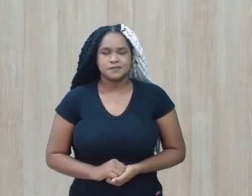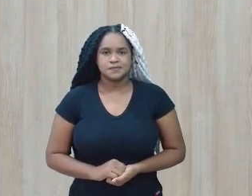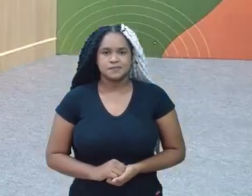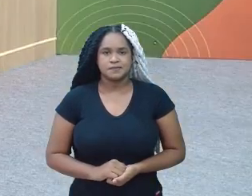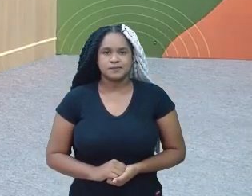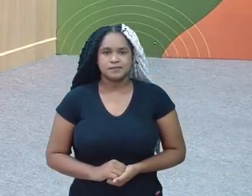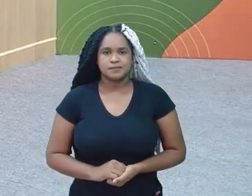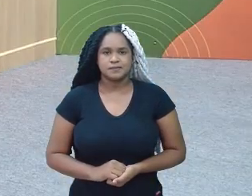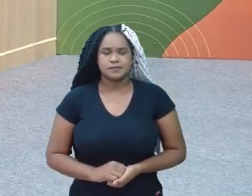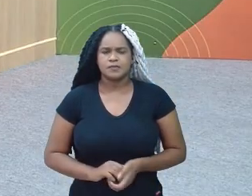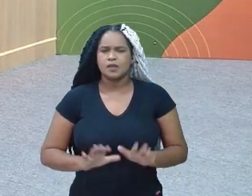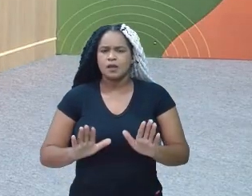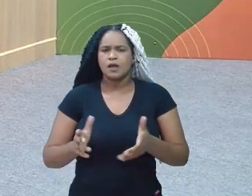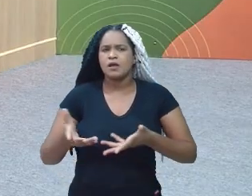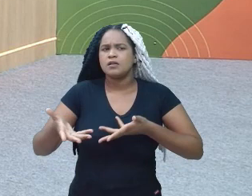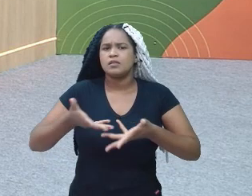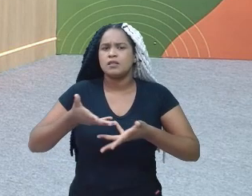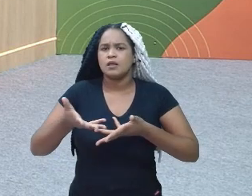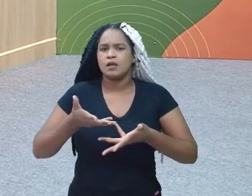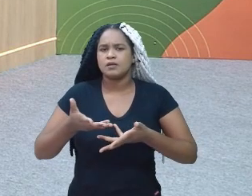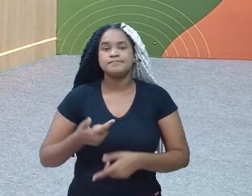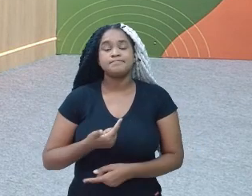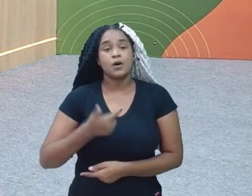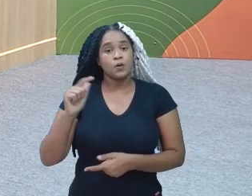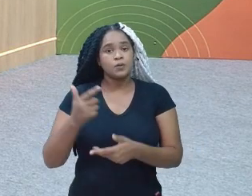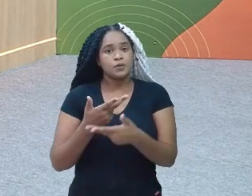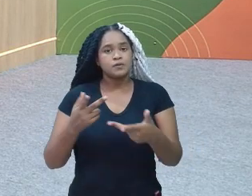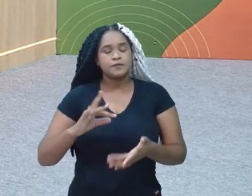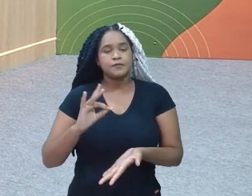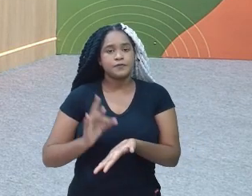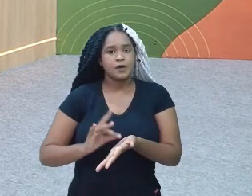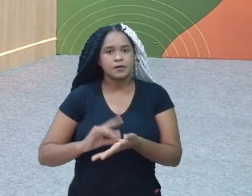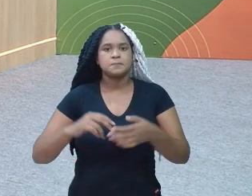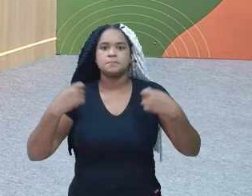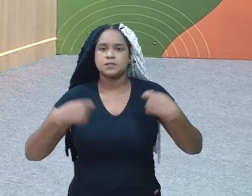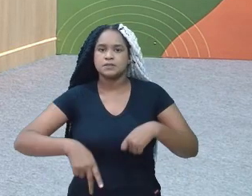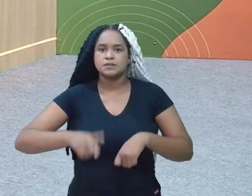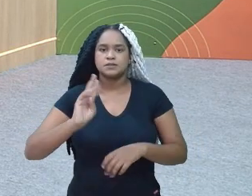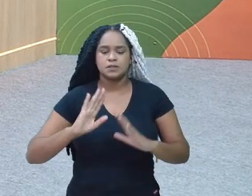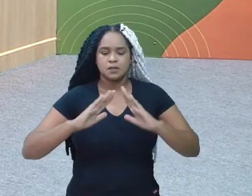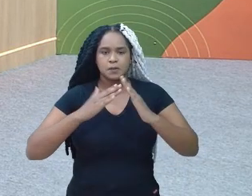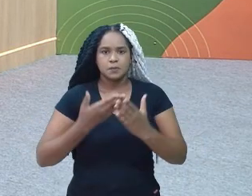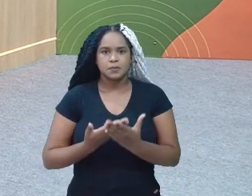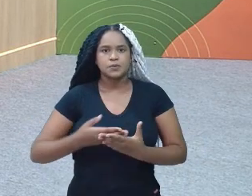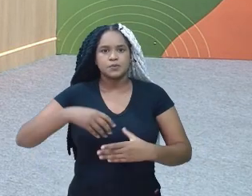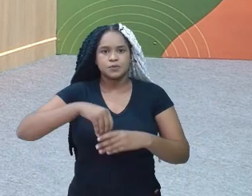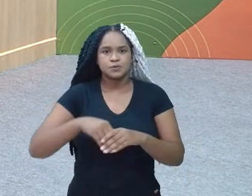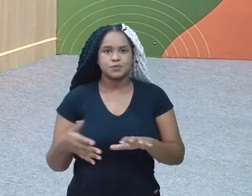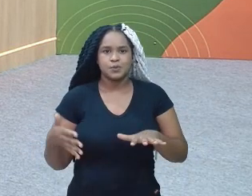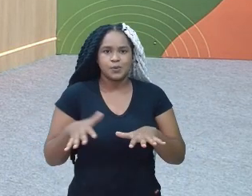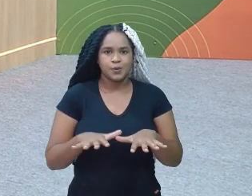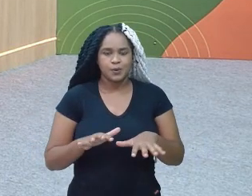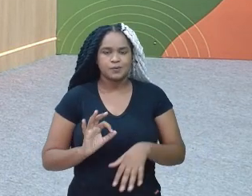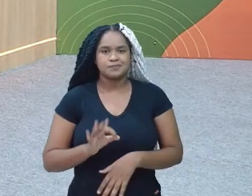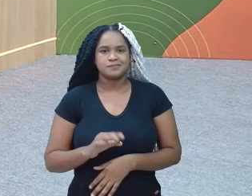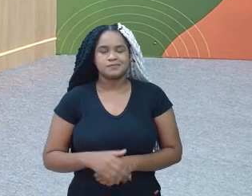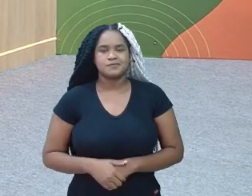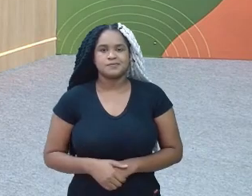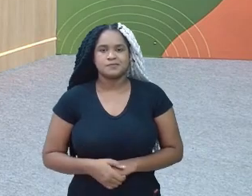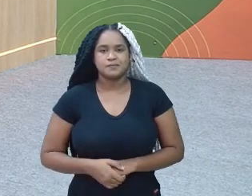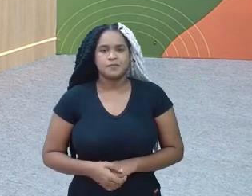E a interação é outro elemento que, de fato, precisa estar presente nessa escola